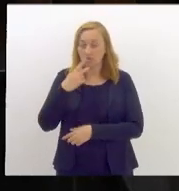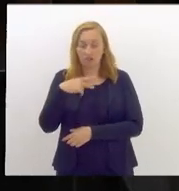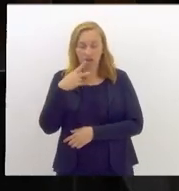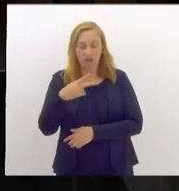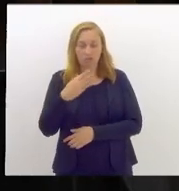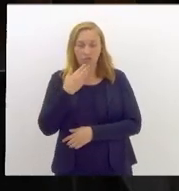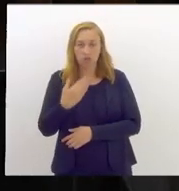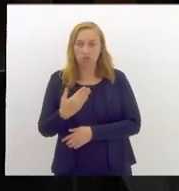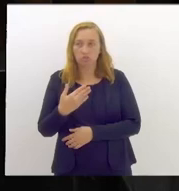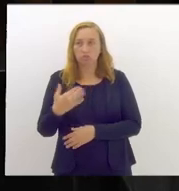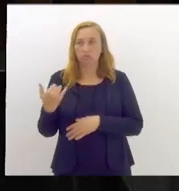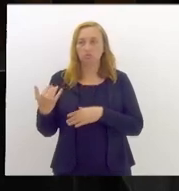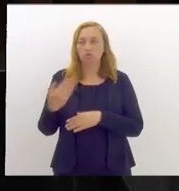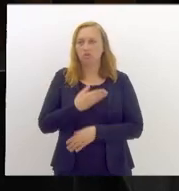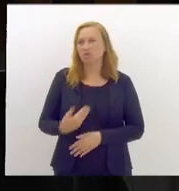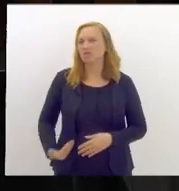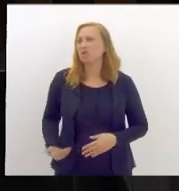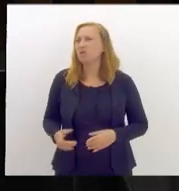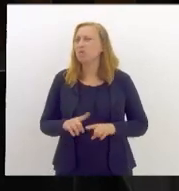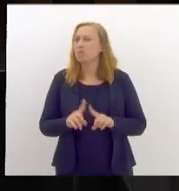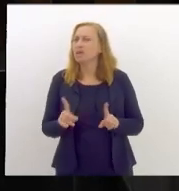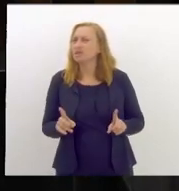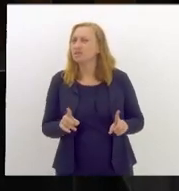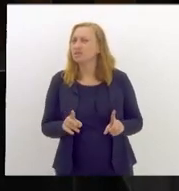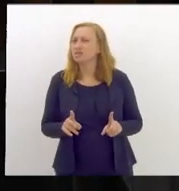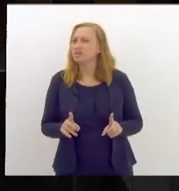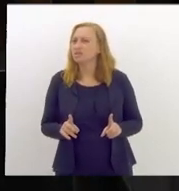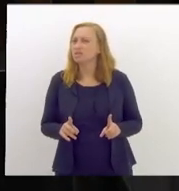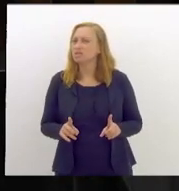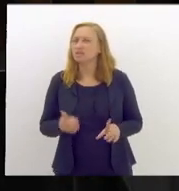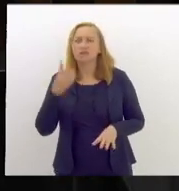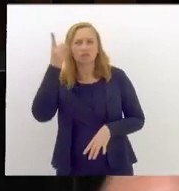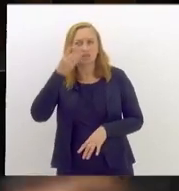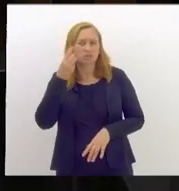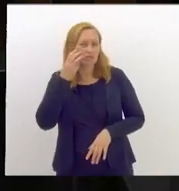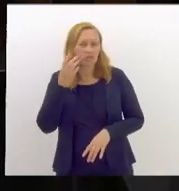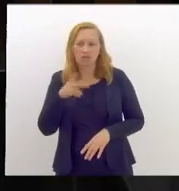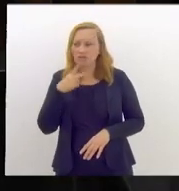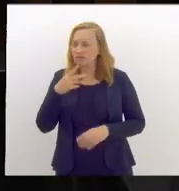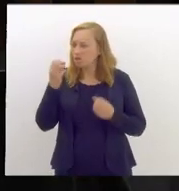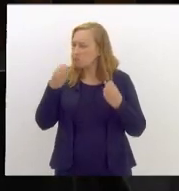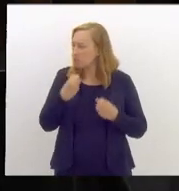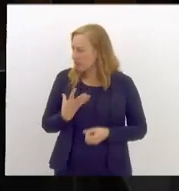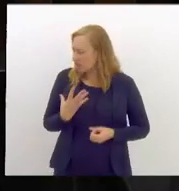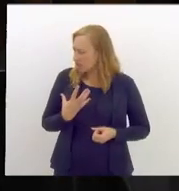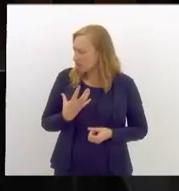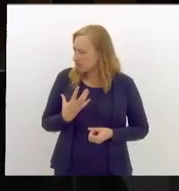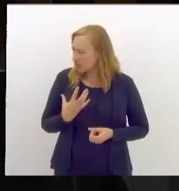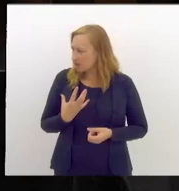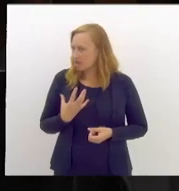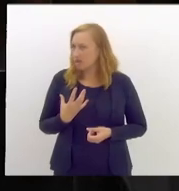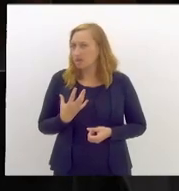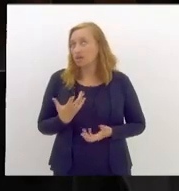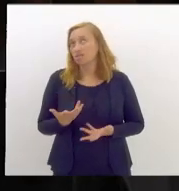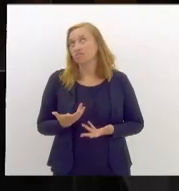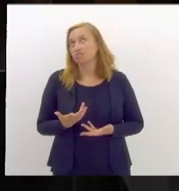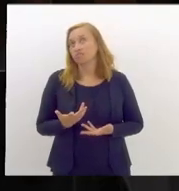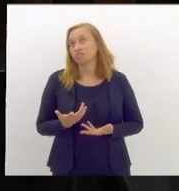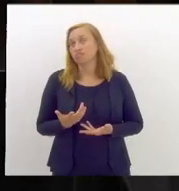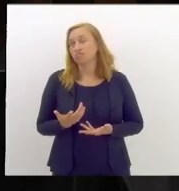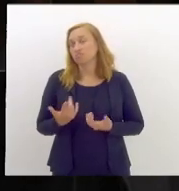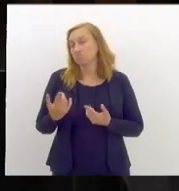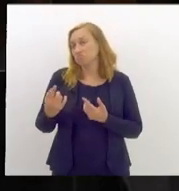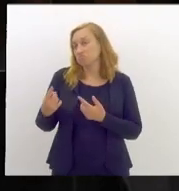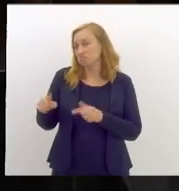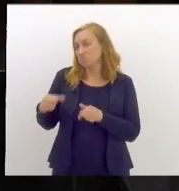Governador esse formato que o deputado valdec também definiu como um formato que nos remete Talvez uma